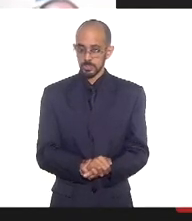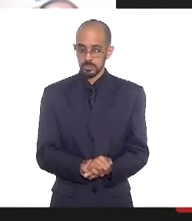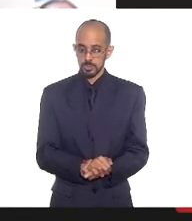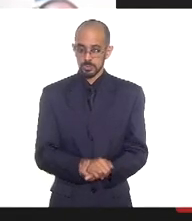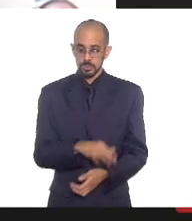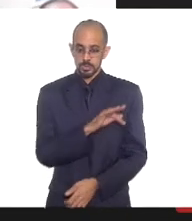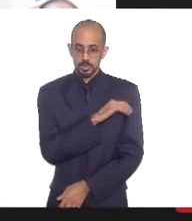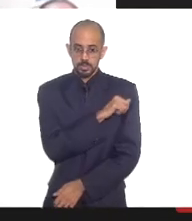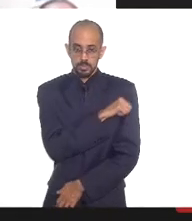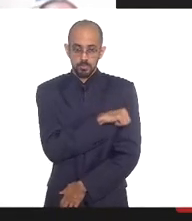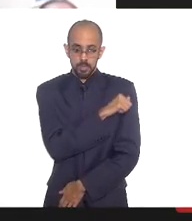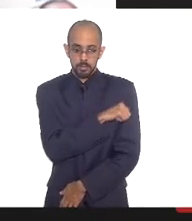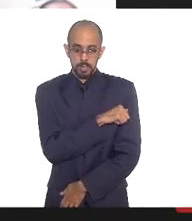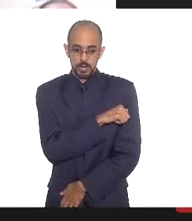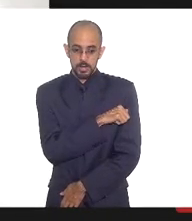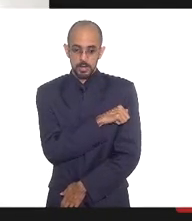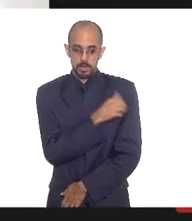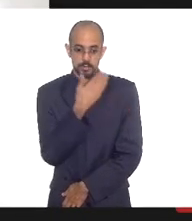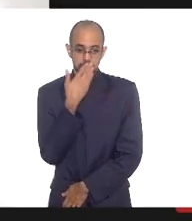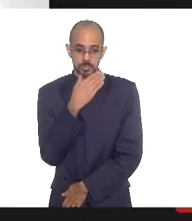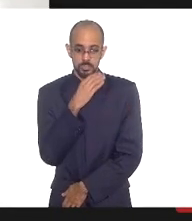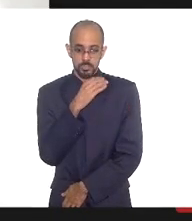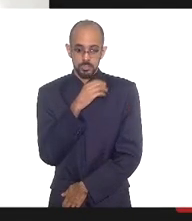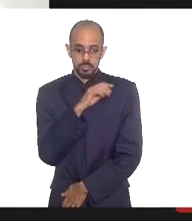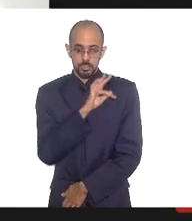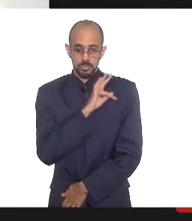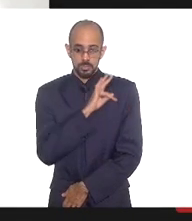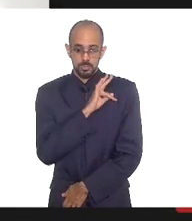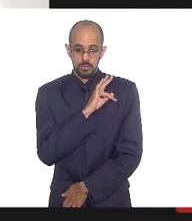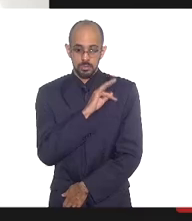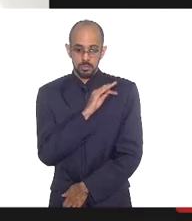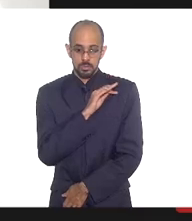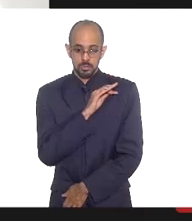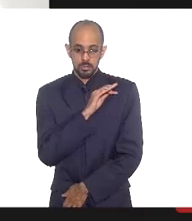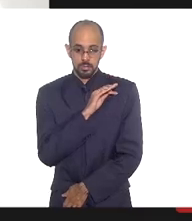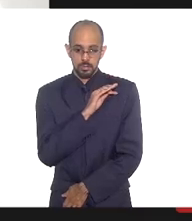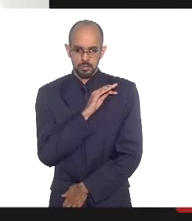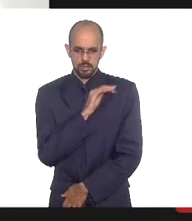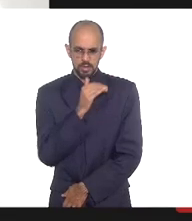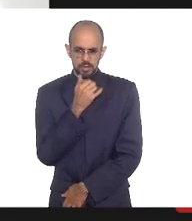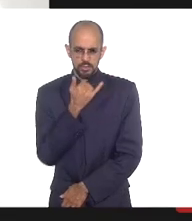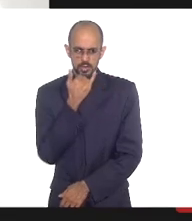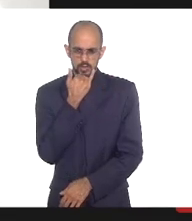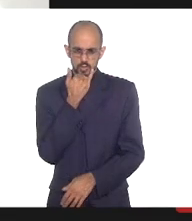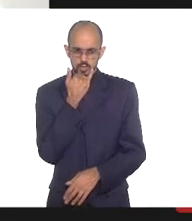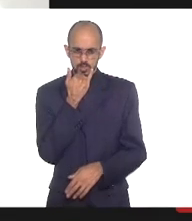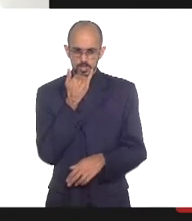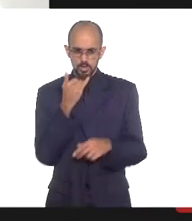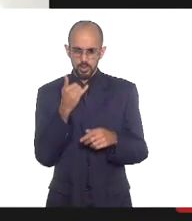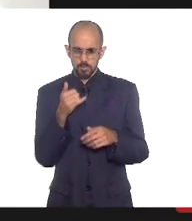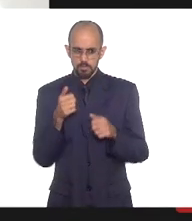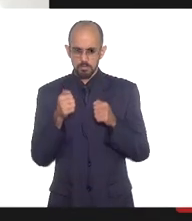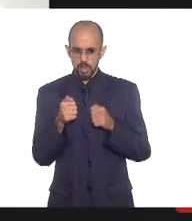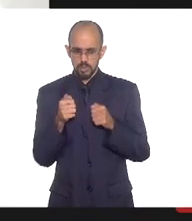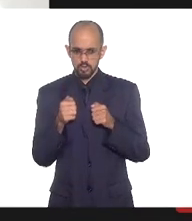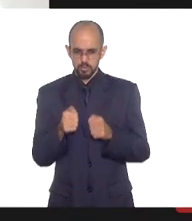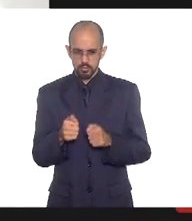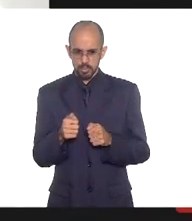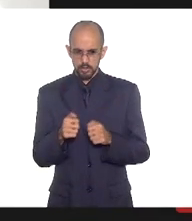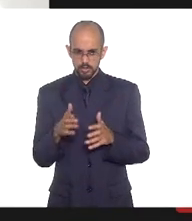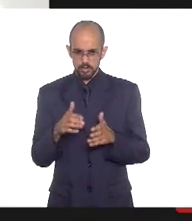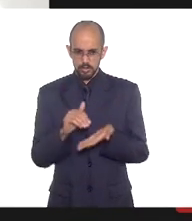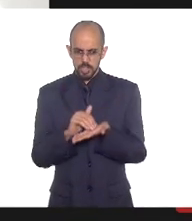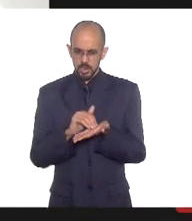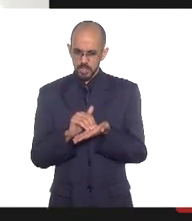secretada sim por favor pois não é se você me permite uma parte larga porque que ele traga